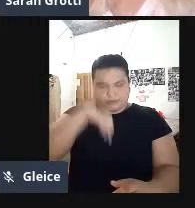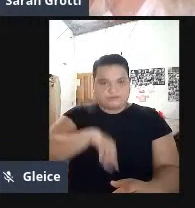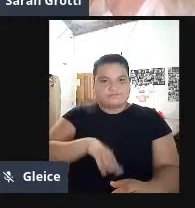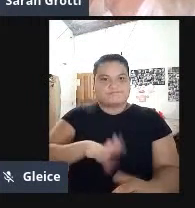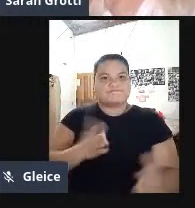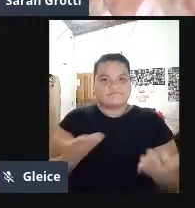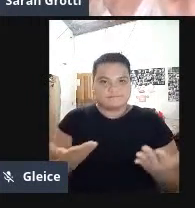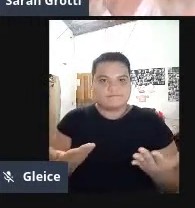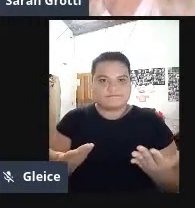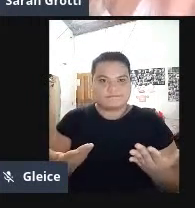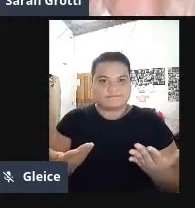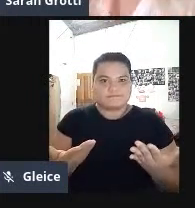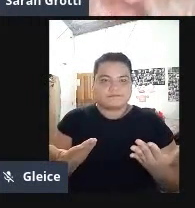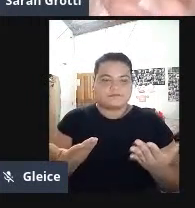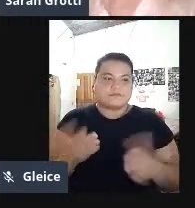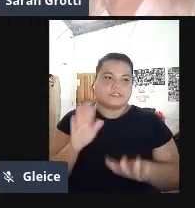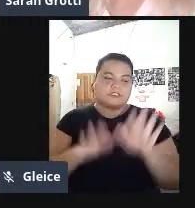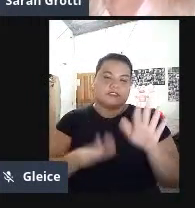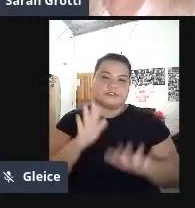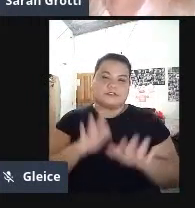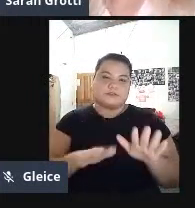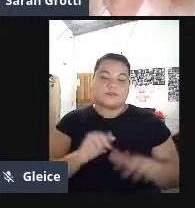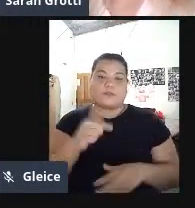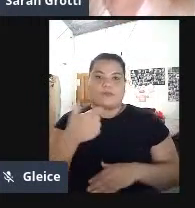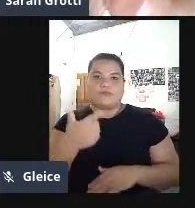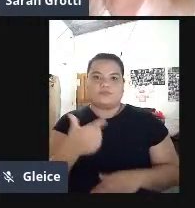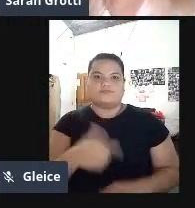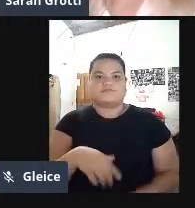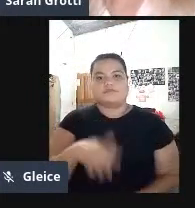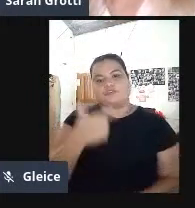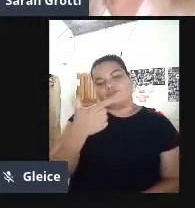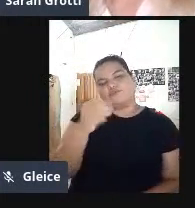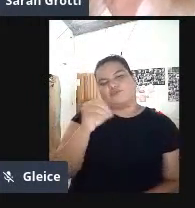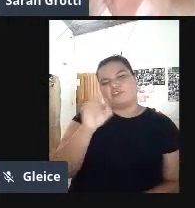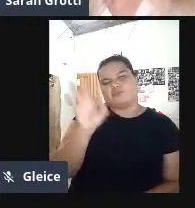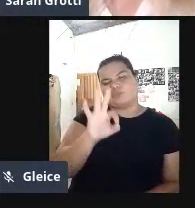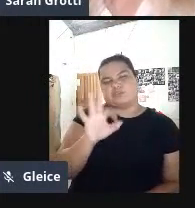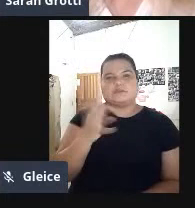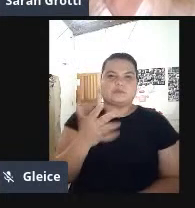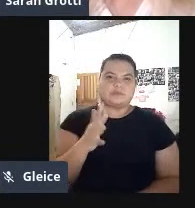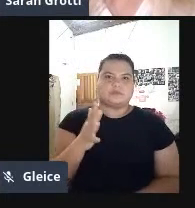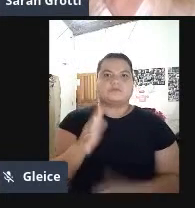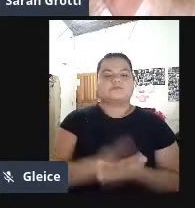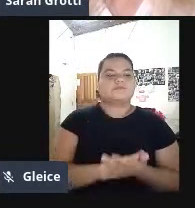é absorvido apenas 2 a 20%. Eu acabei de falar, né?